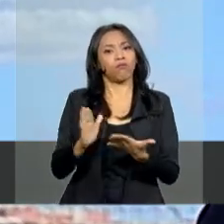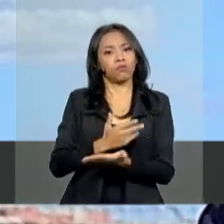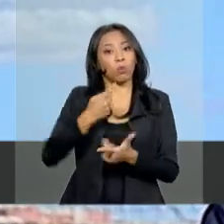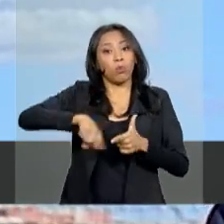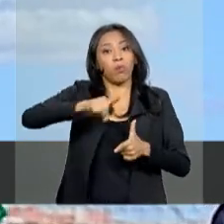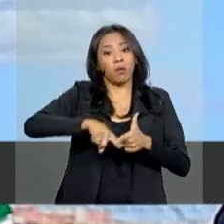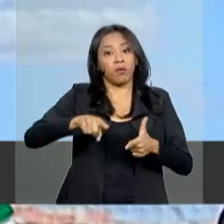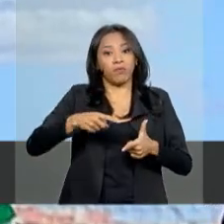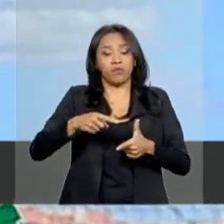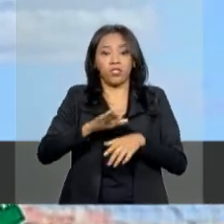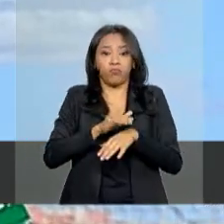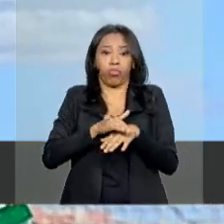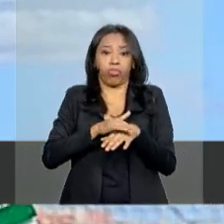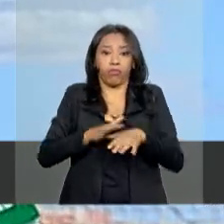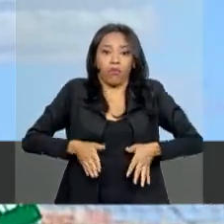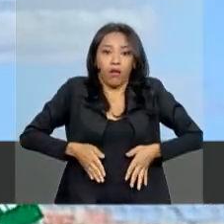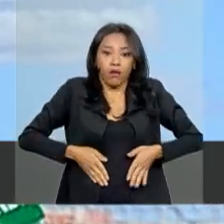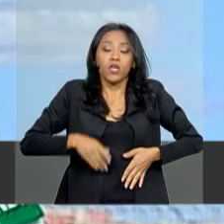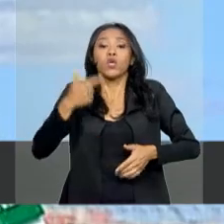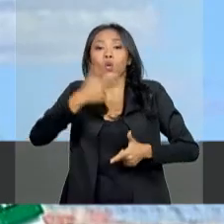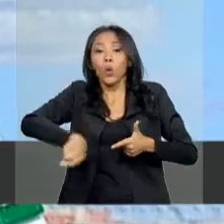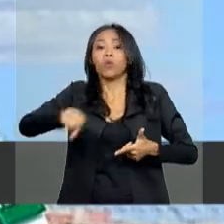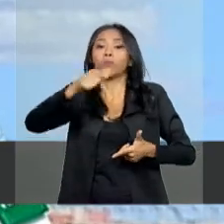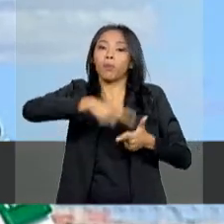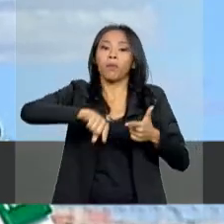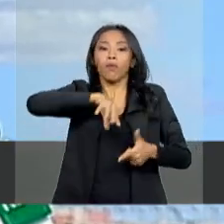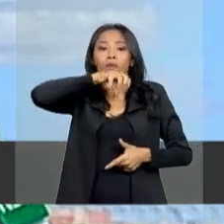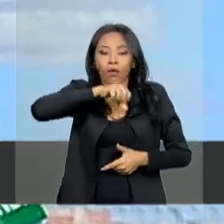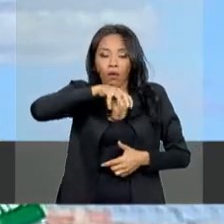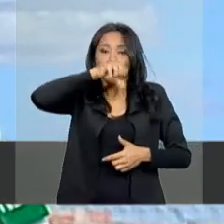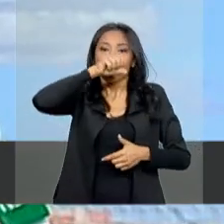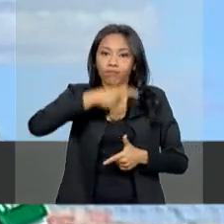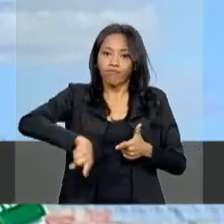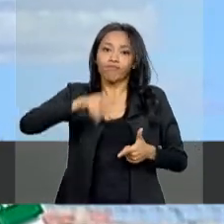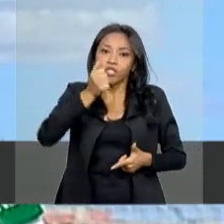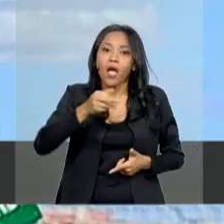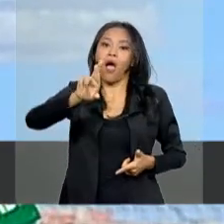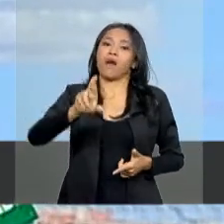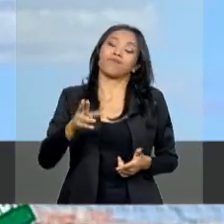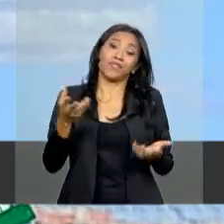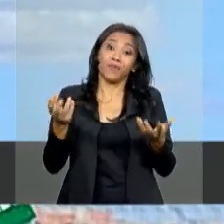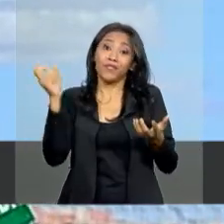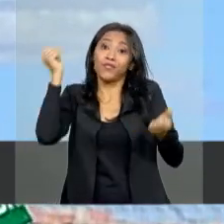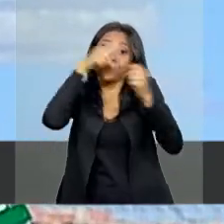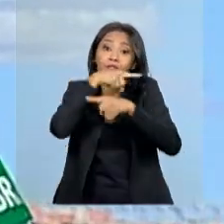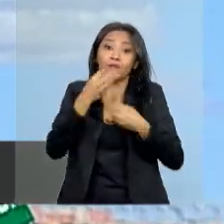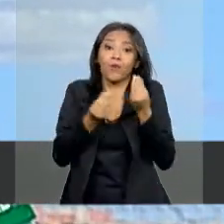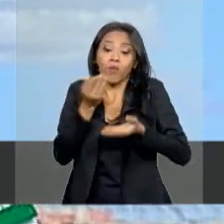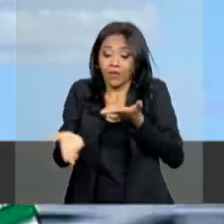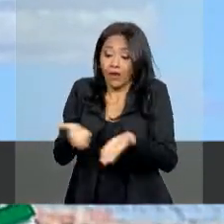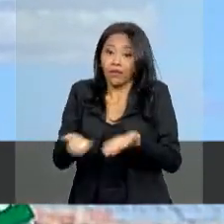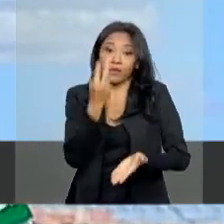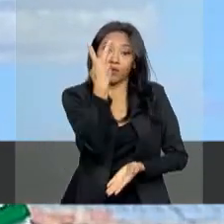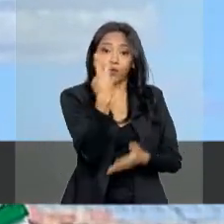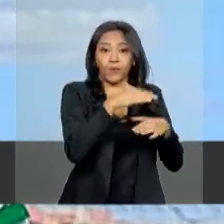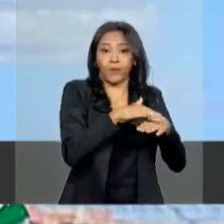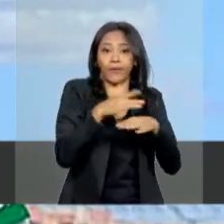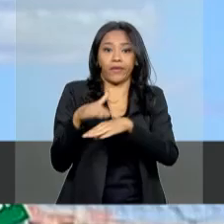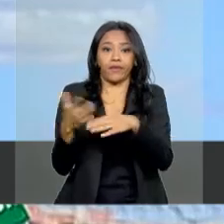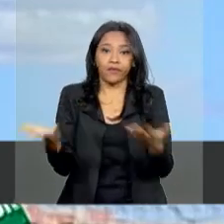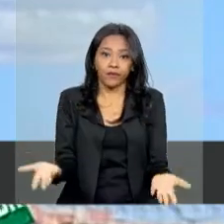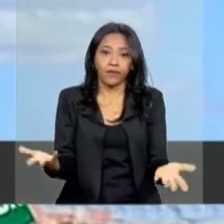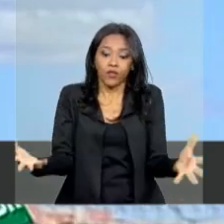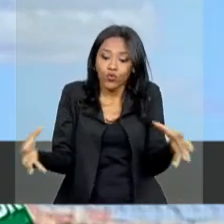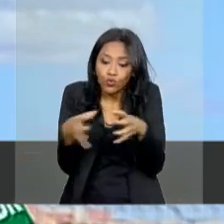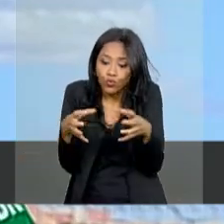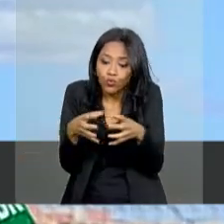e parte deles sofrem de asma então fica impossível você tratar uma pessoa com essas duas patologias o indivíduo com